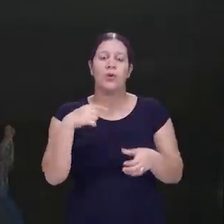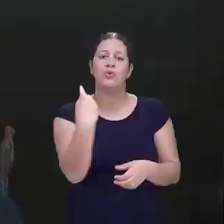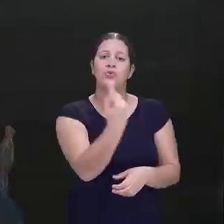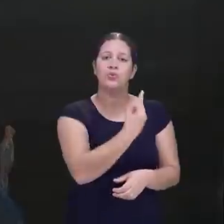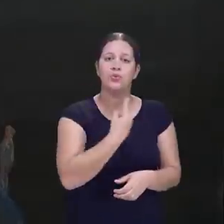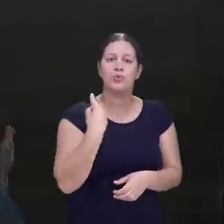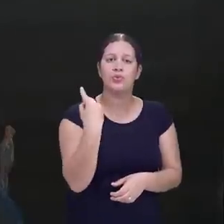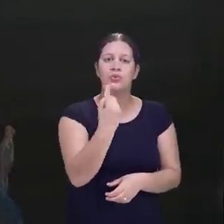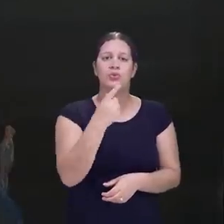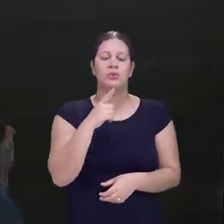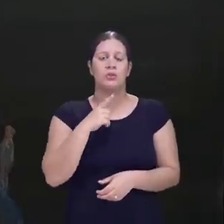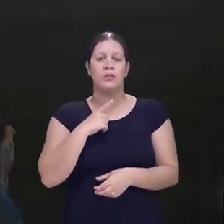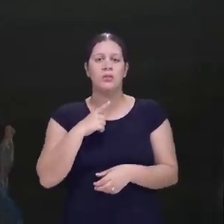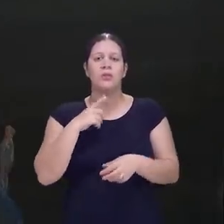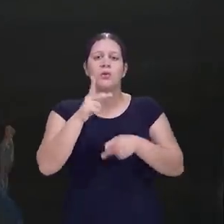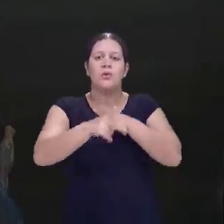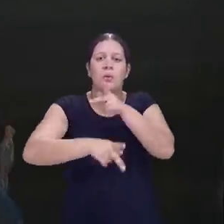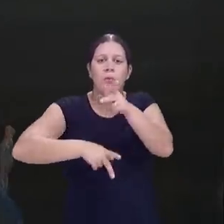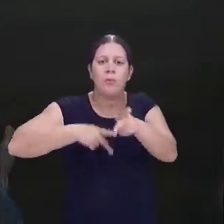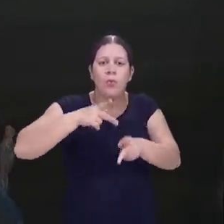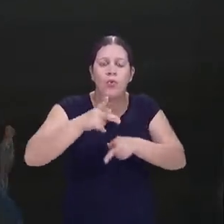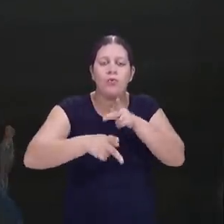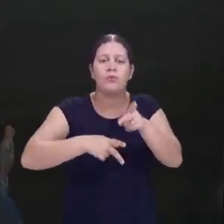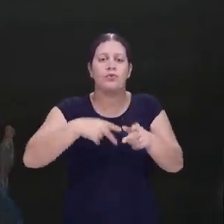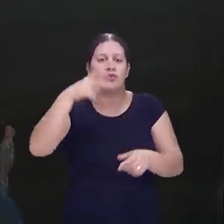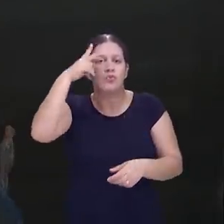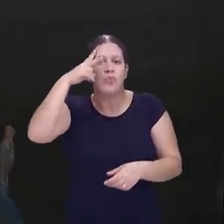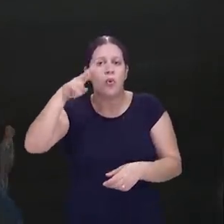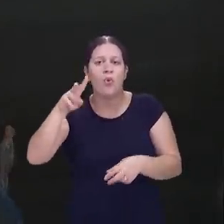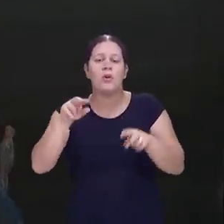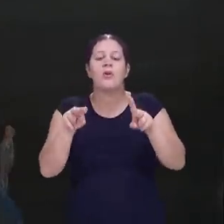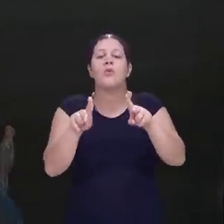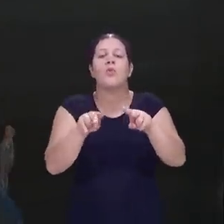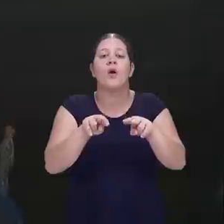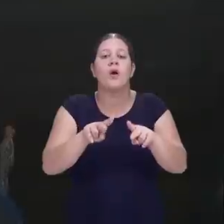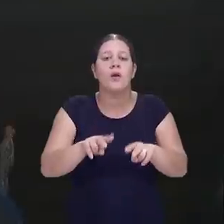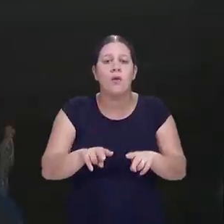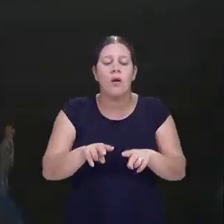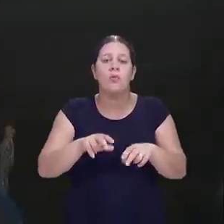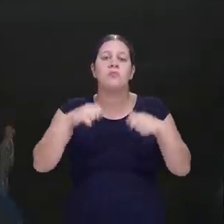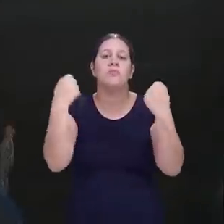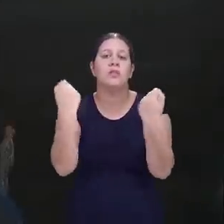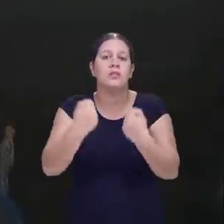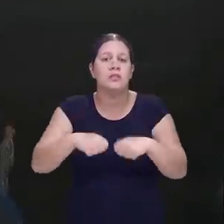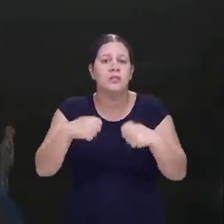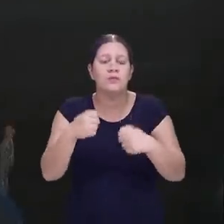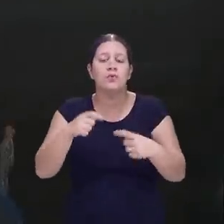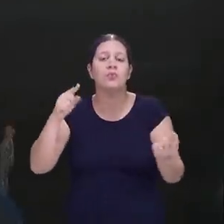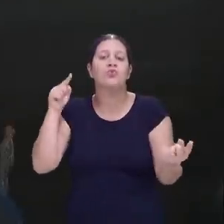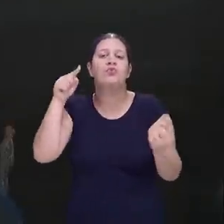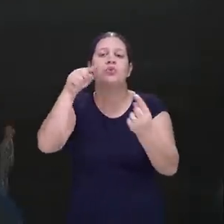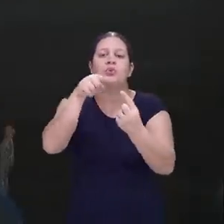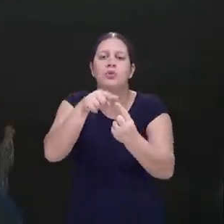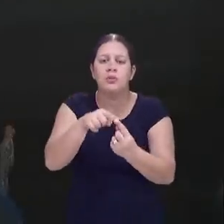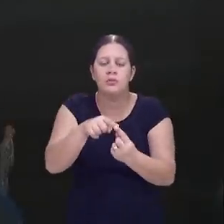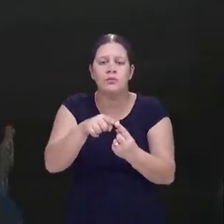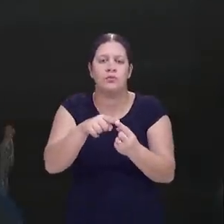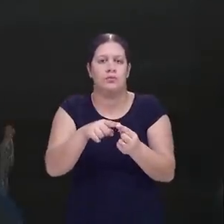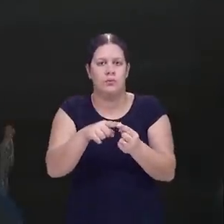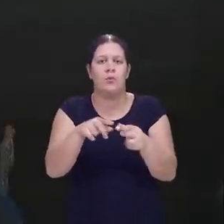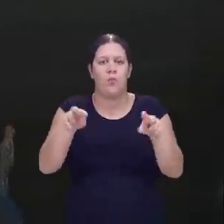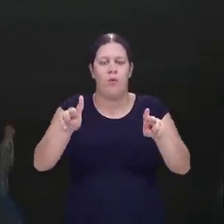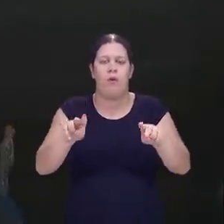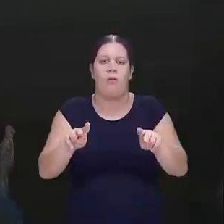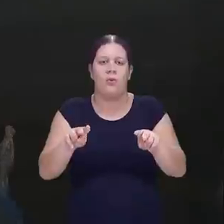Nós temos então um povo quando há histórias em comum, quando há necessidades e objetivos em